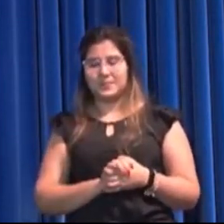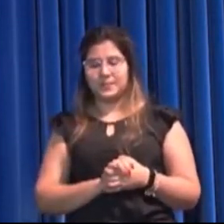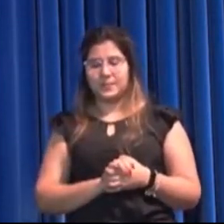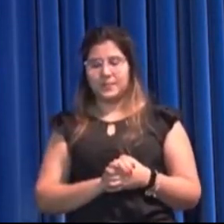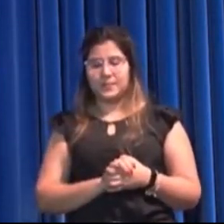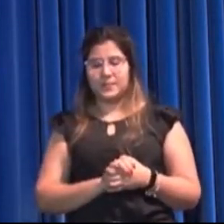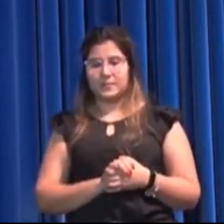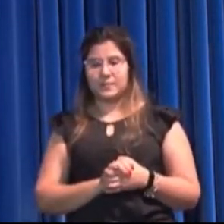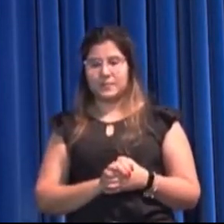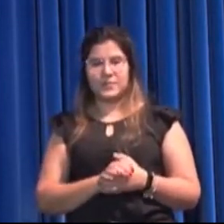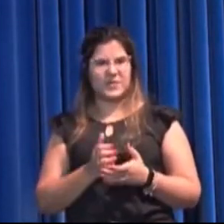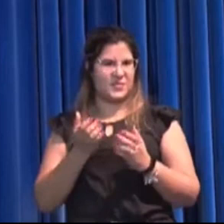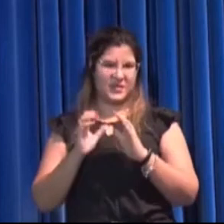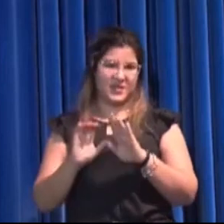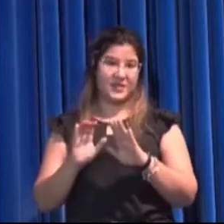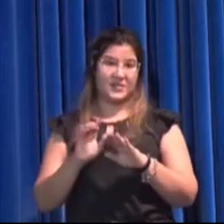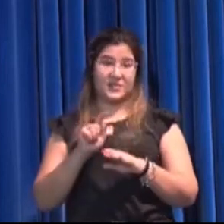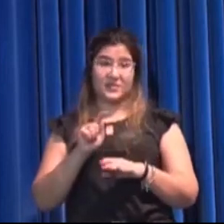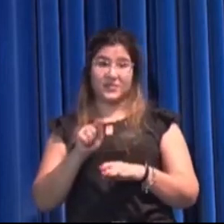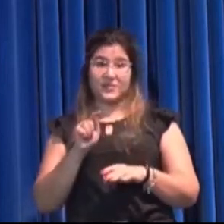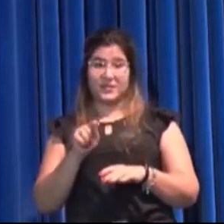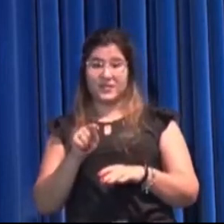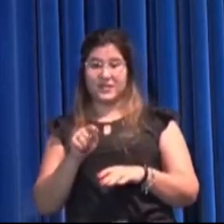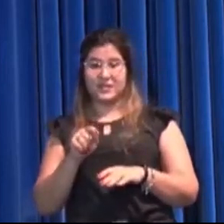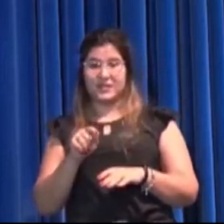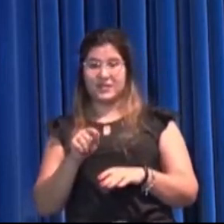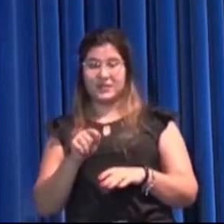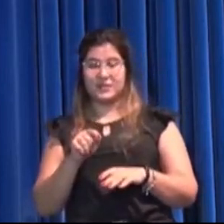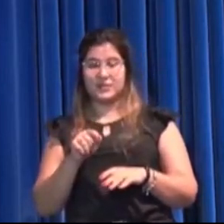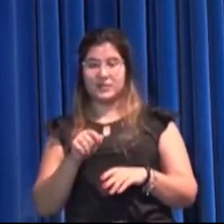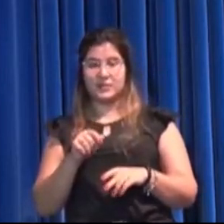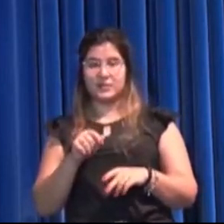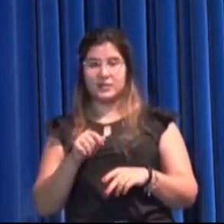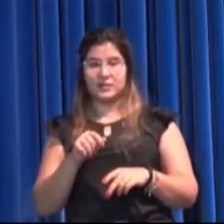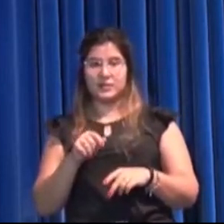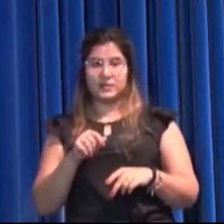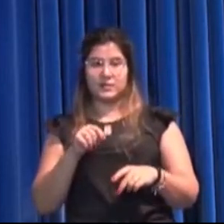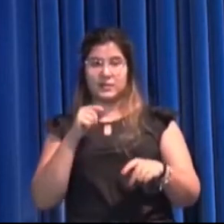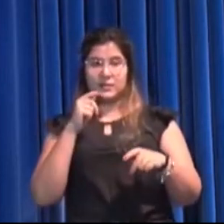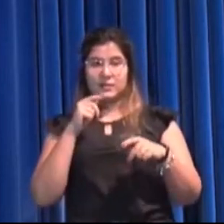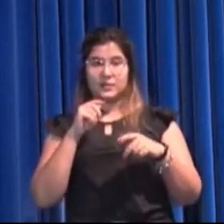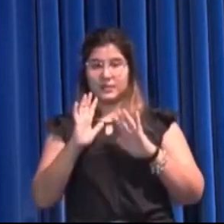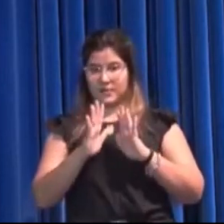Não quero que vocês digam, não quero que vocês falem, mas aí no seu coração.